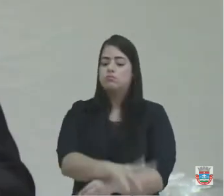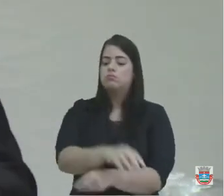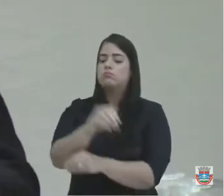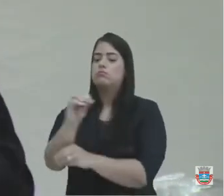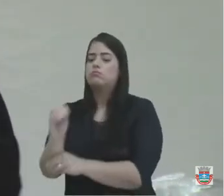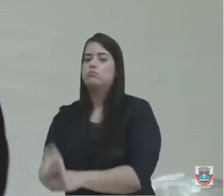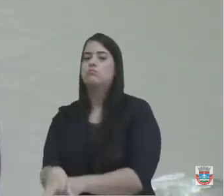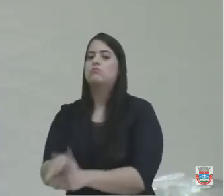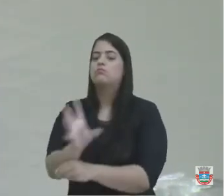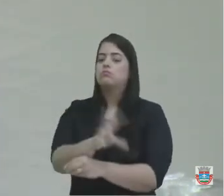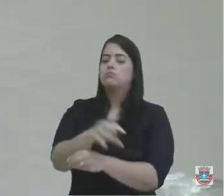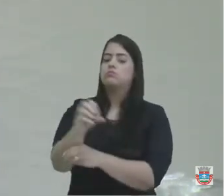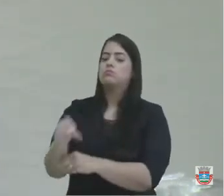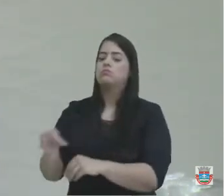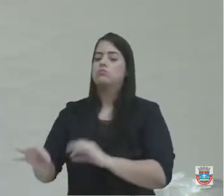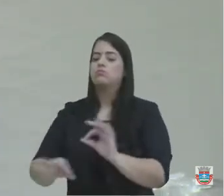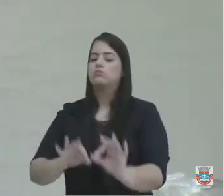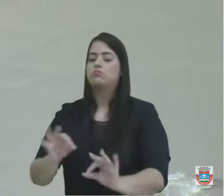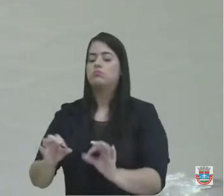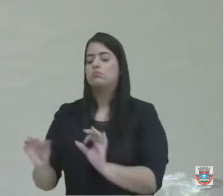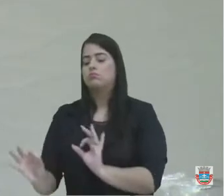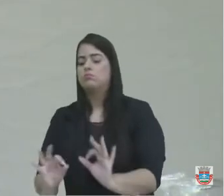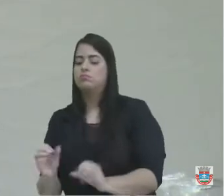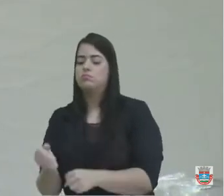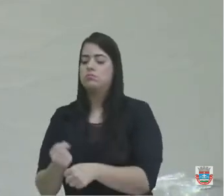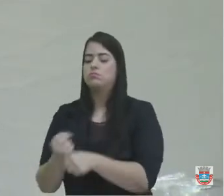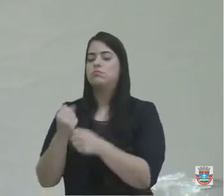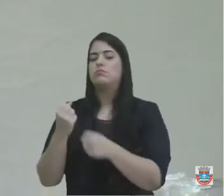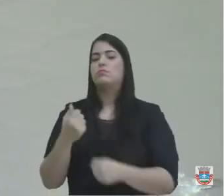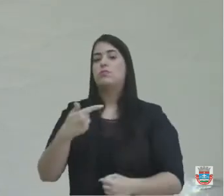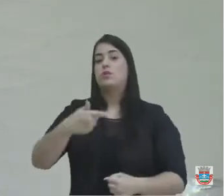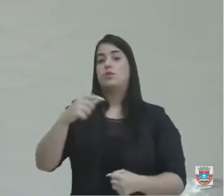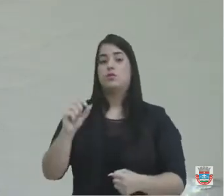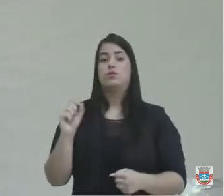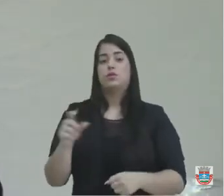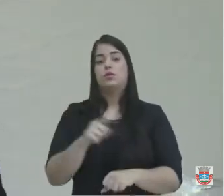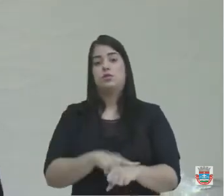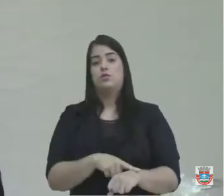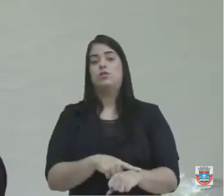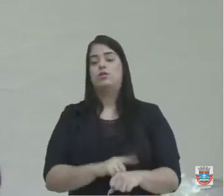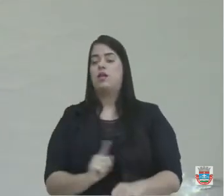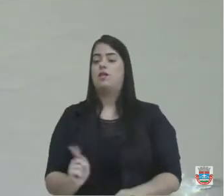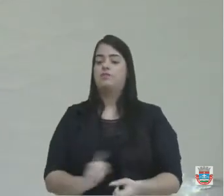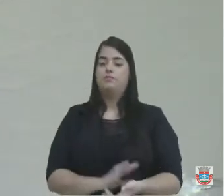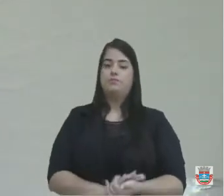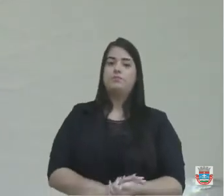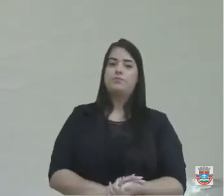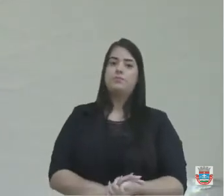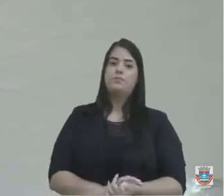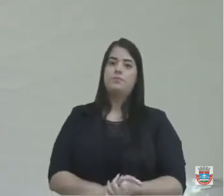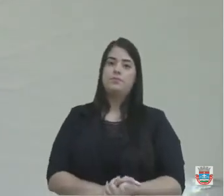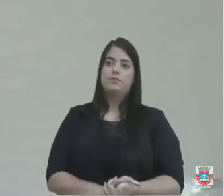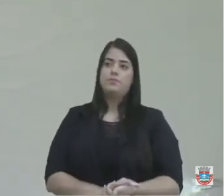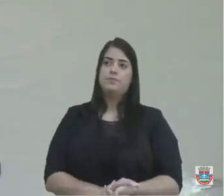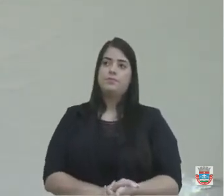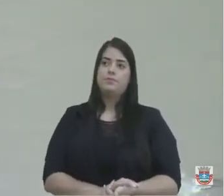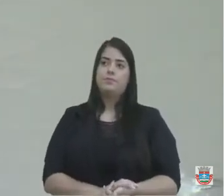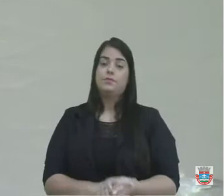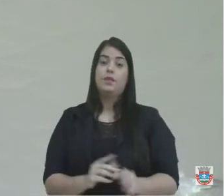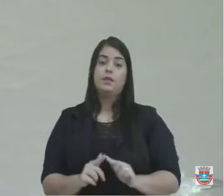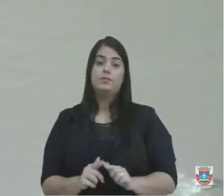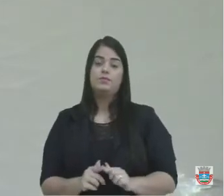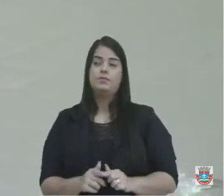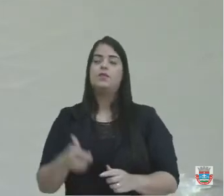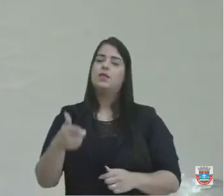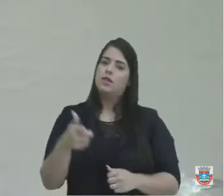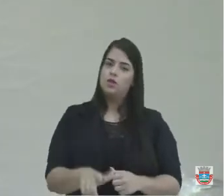fizeram aí as ações de terra com quase 200 horas nessas regiões E mais